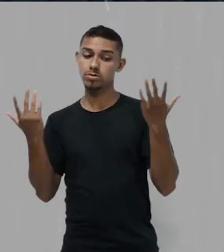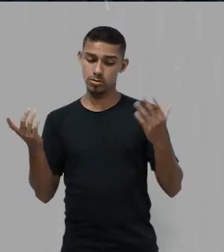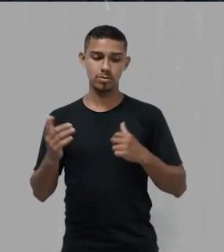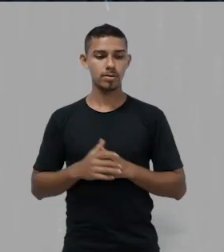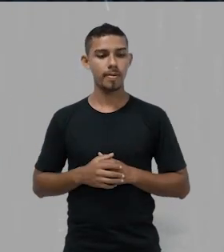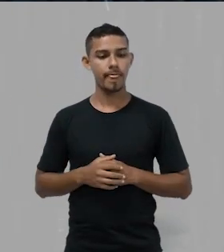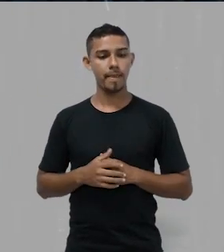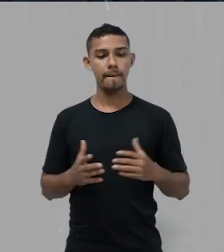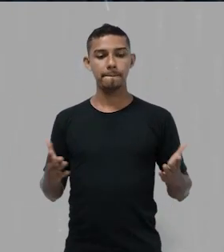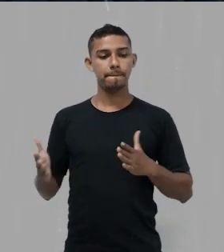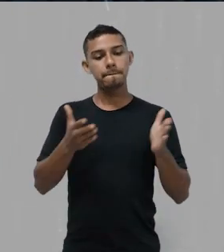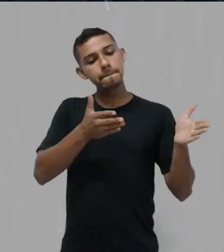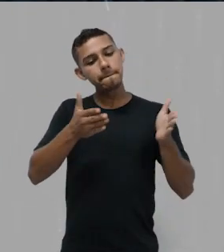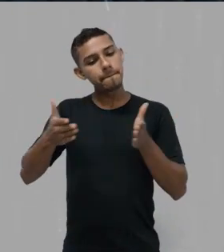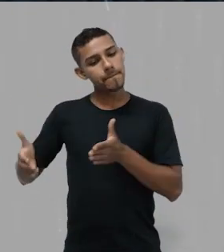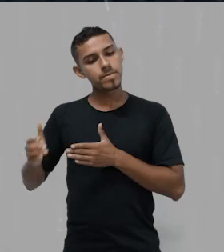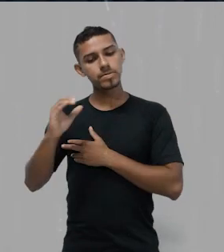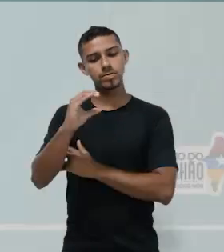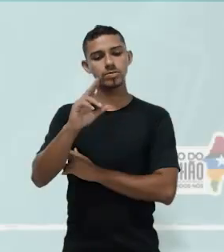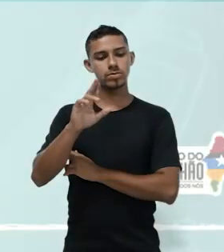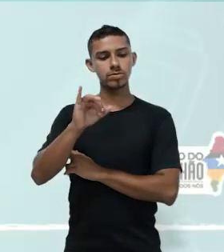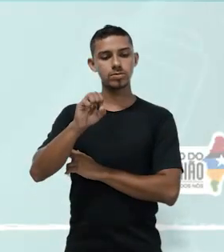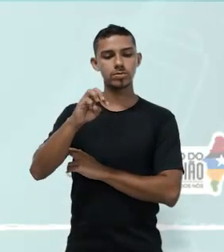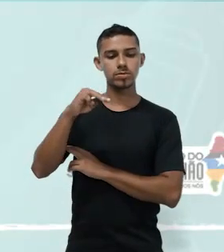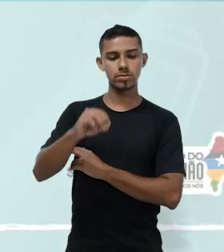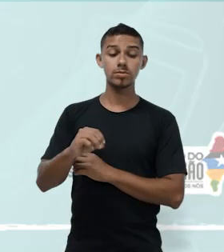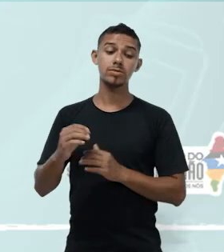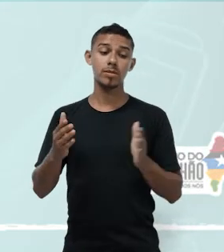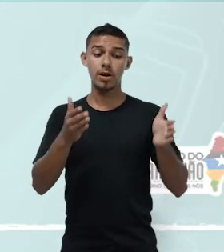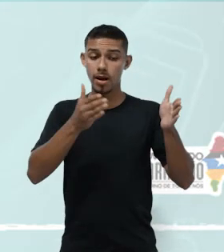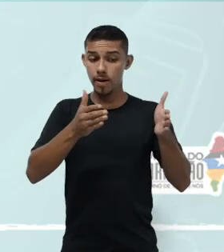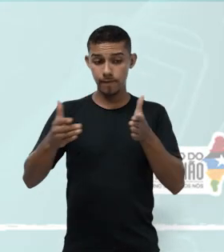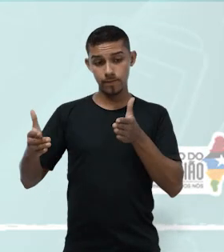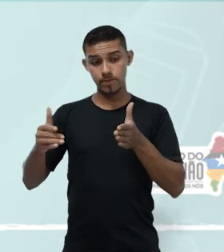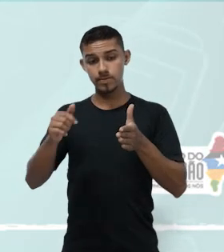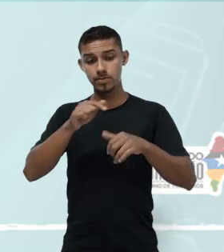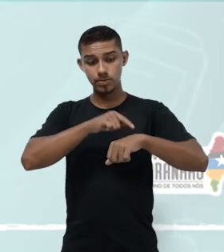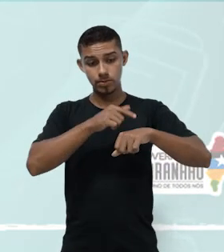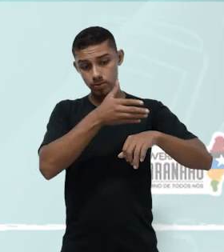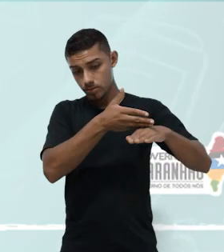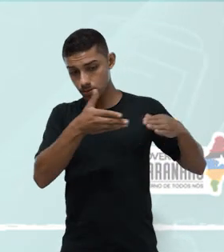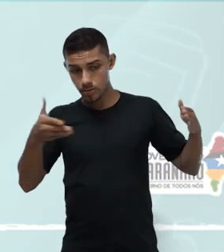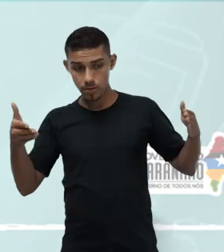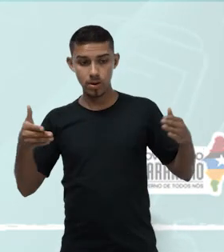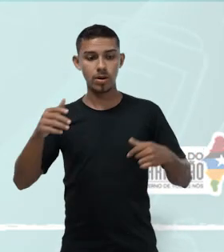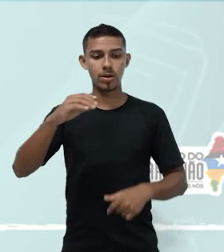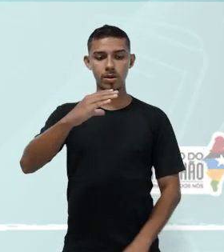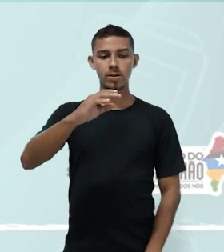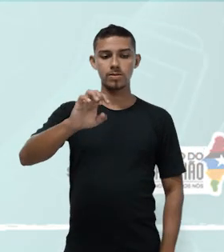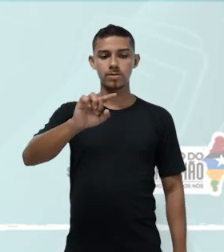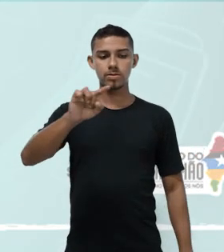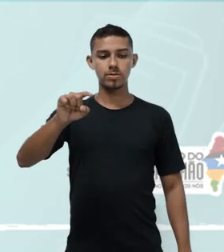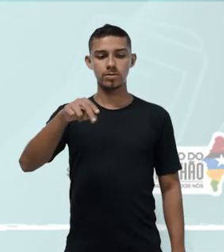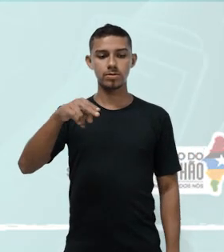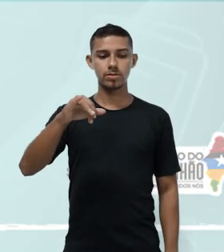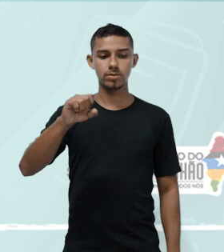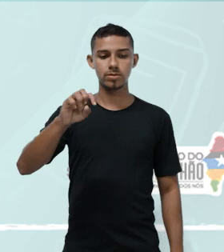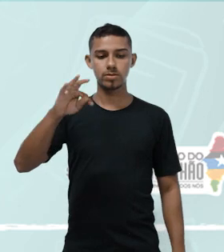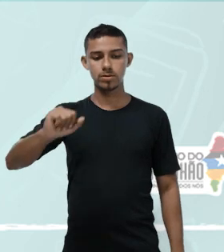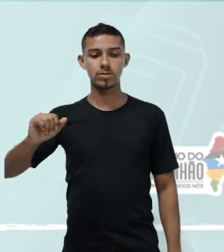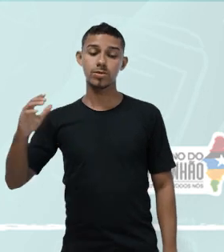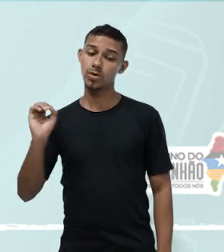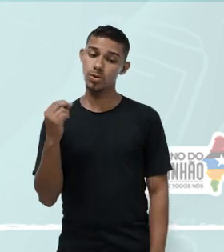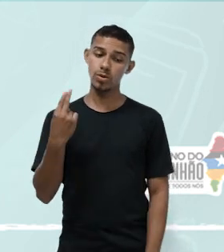Fase do cubismo, fase cezanista ou cezaniana. As figuras estão dispostas no mesmo plano, elas são abertas como se fossem vistas de